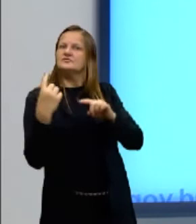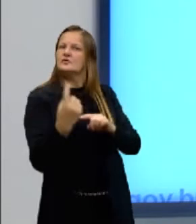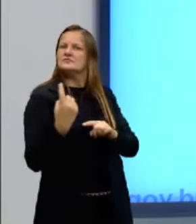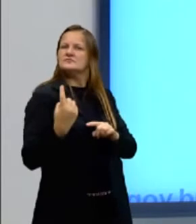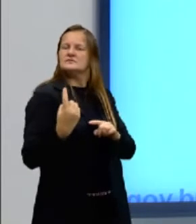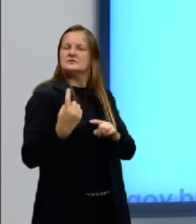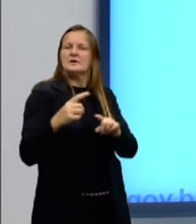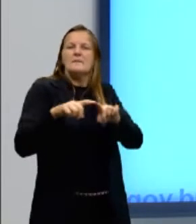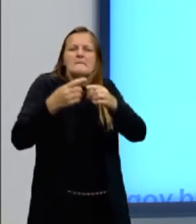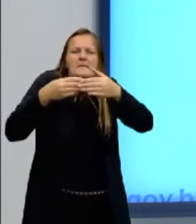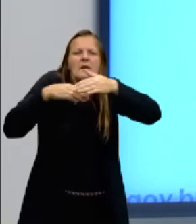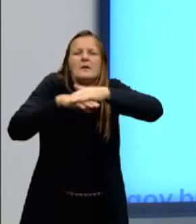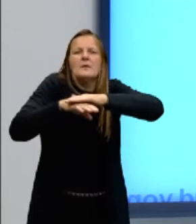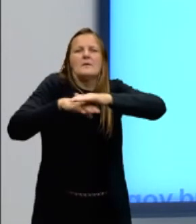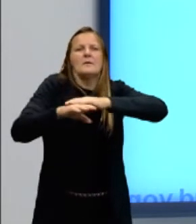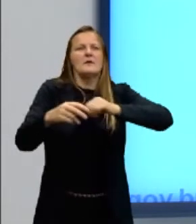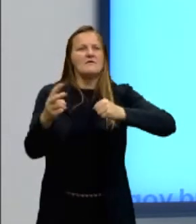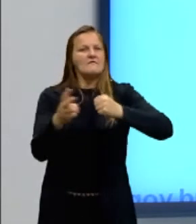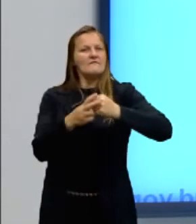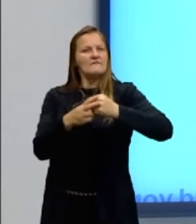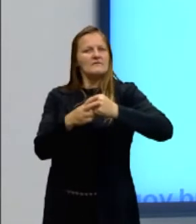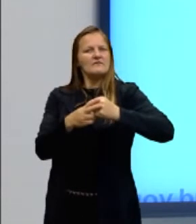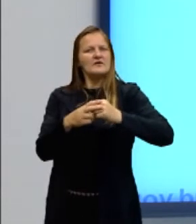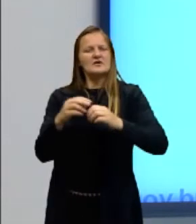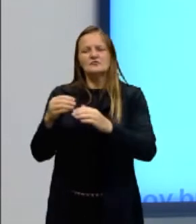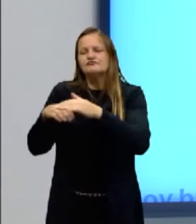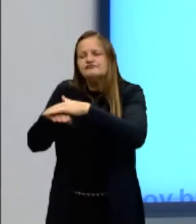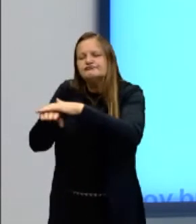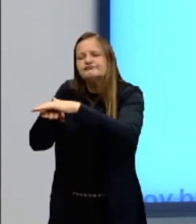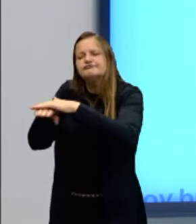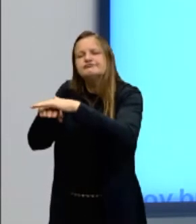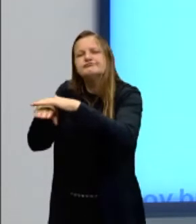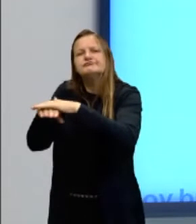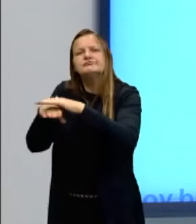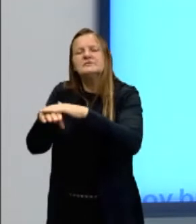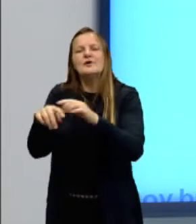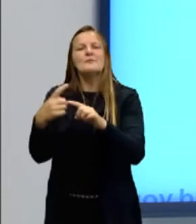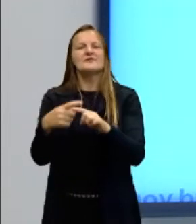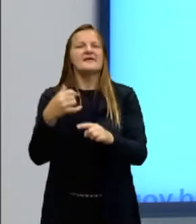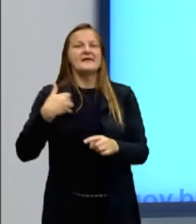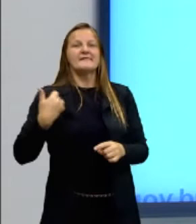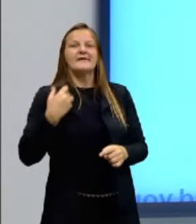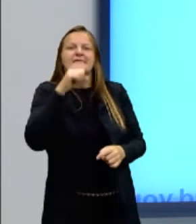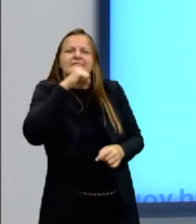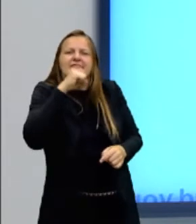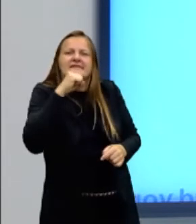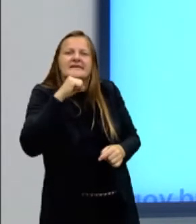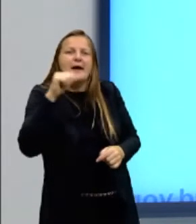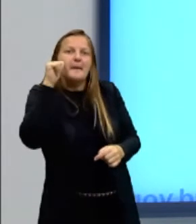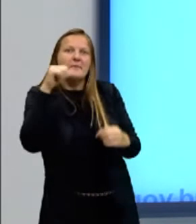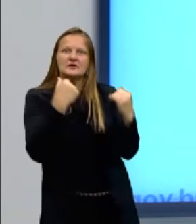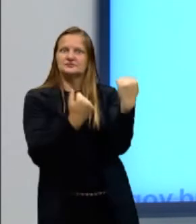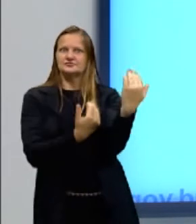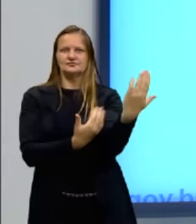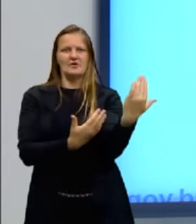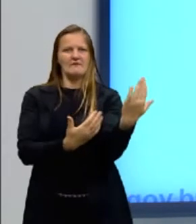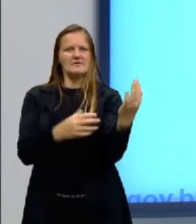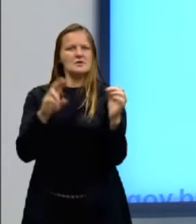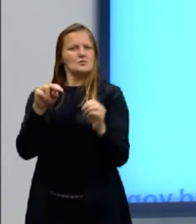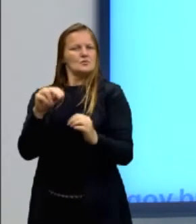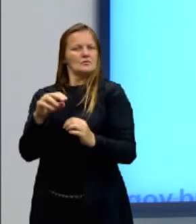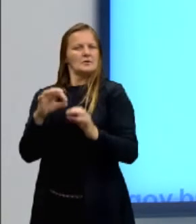e guardando com a viúva as diferenças devidas a idade a moça não declinava num